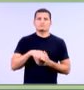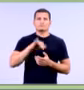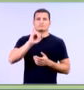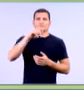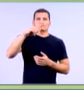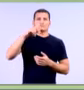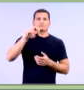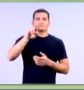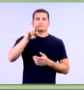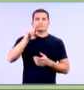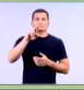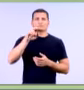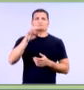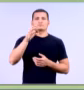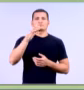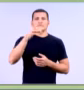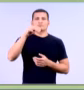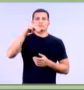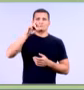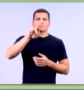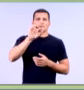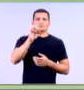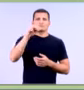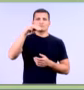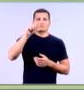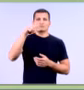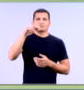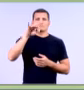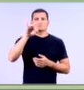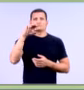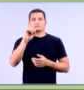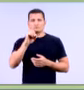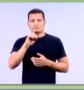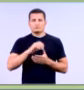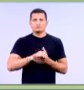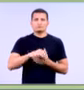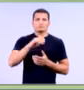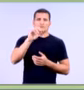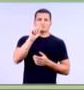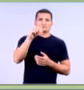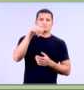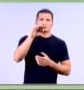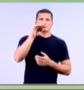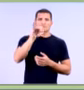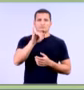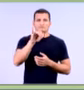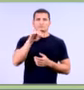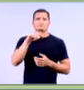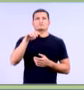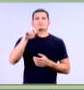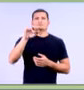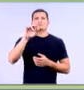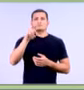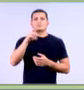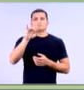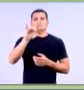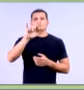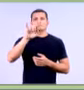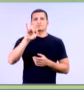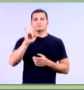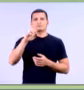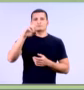Hiperromântico, já terminou em R e começou em R. Anti-higiênico, vogais iguais.